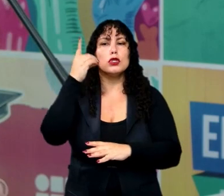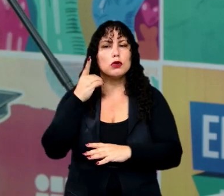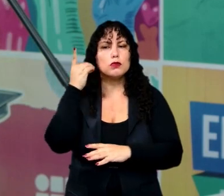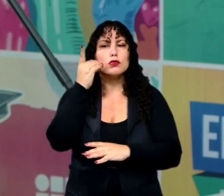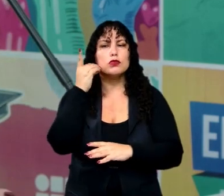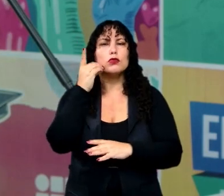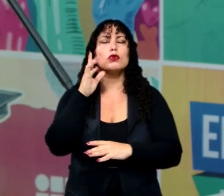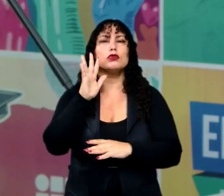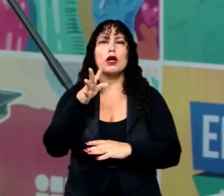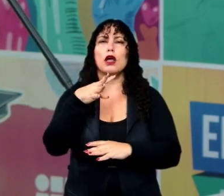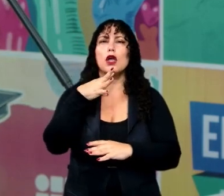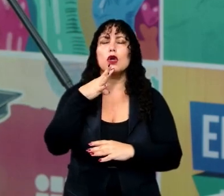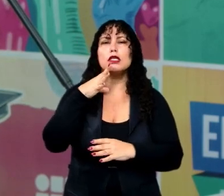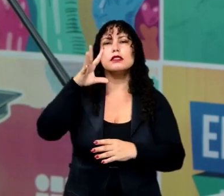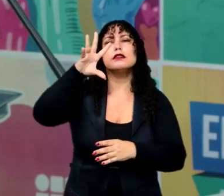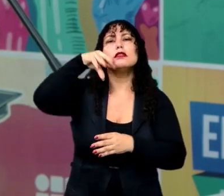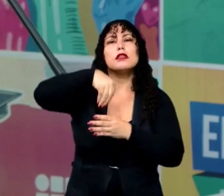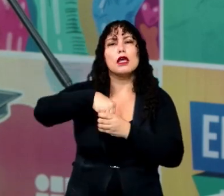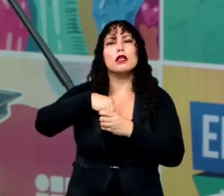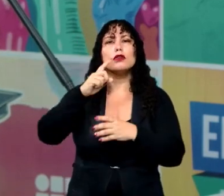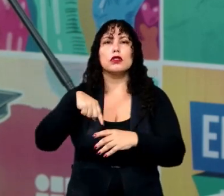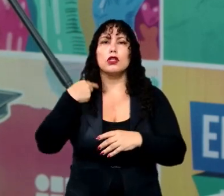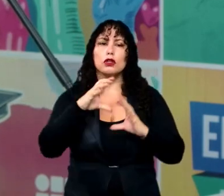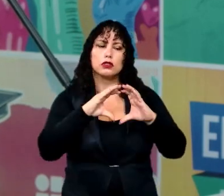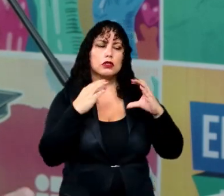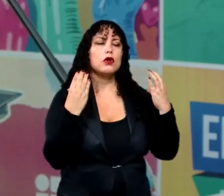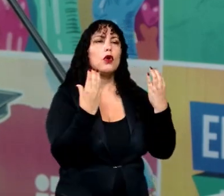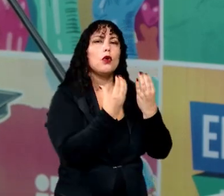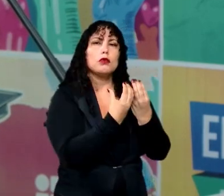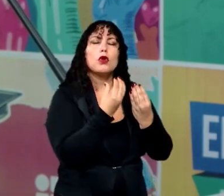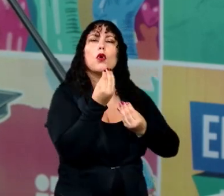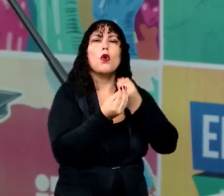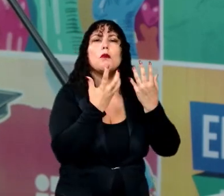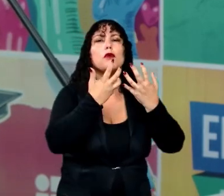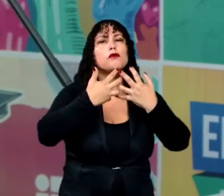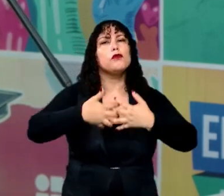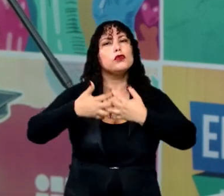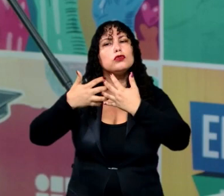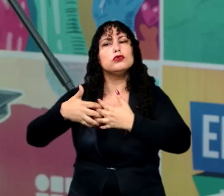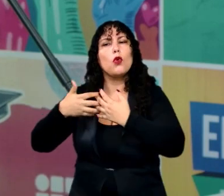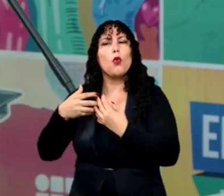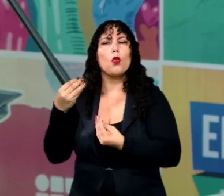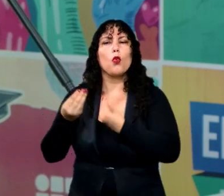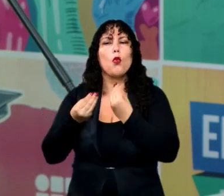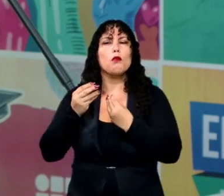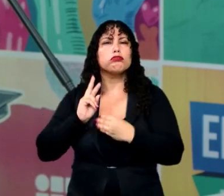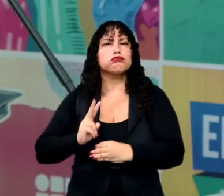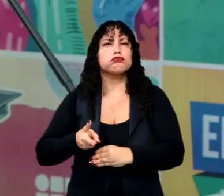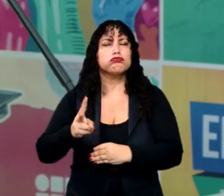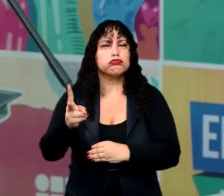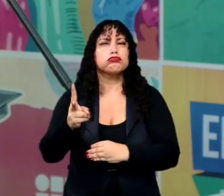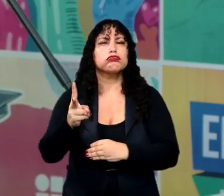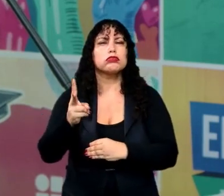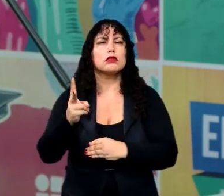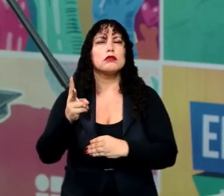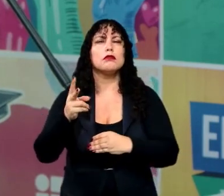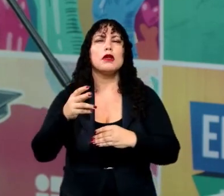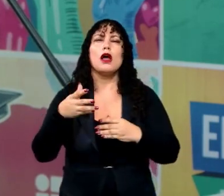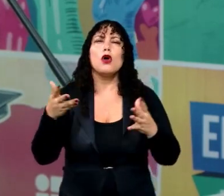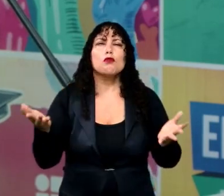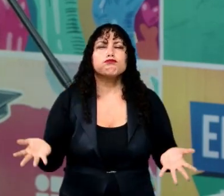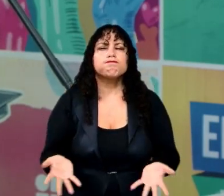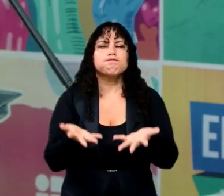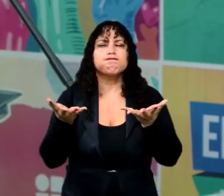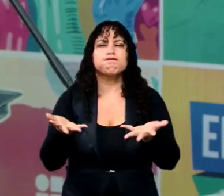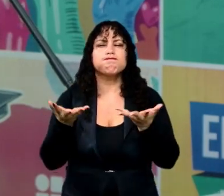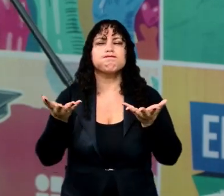bem reconhecido dentro da nossa comunidade né como é que funciona para continuar para prosperar como é que é